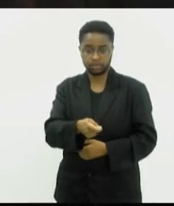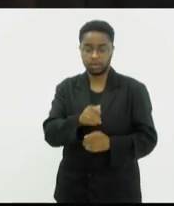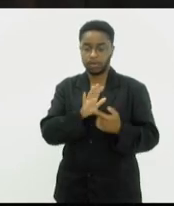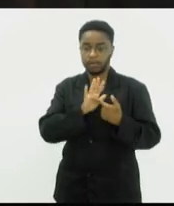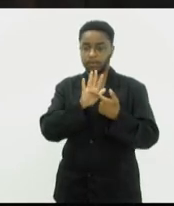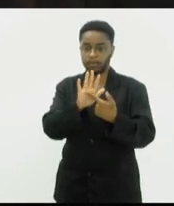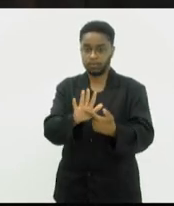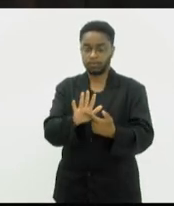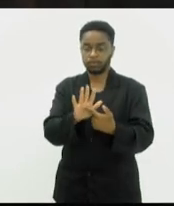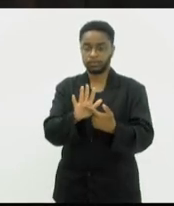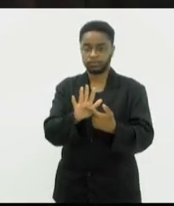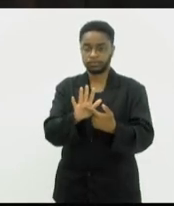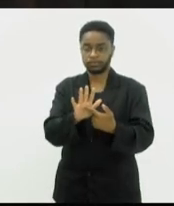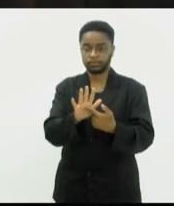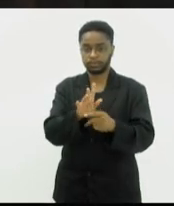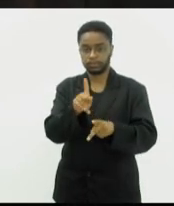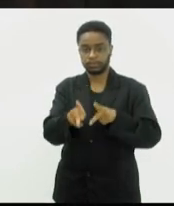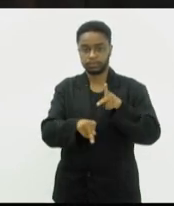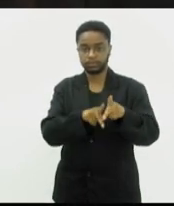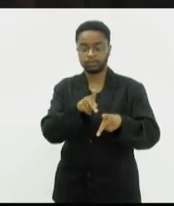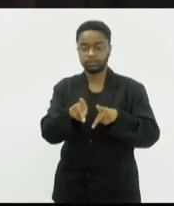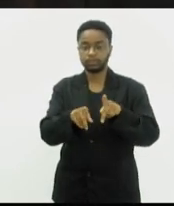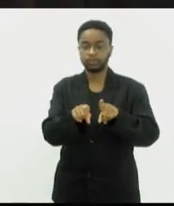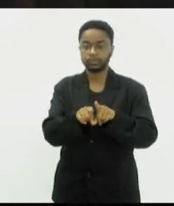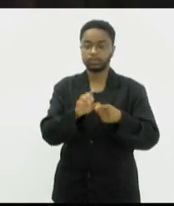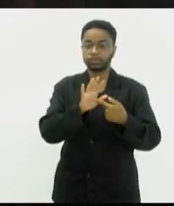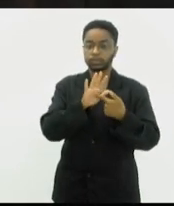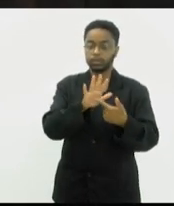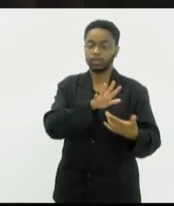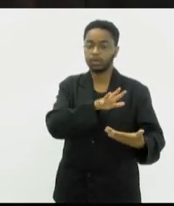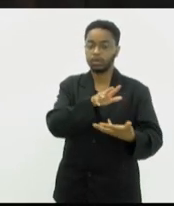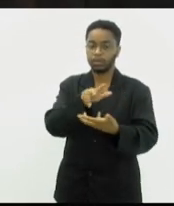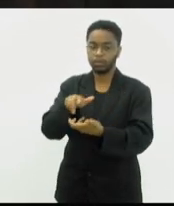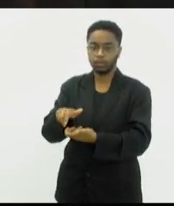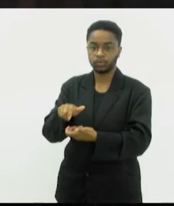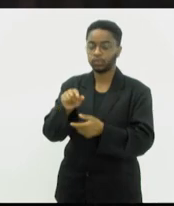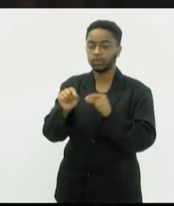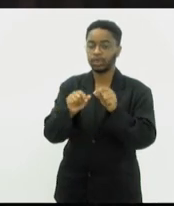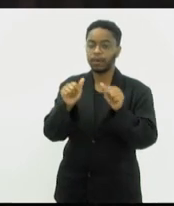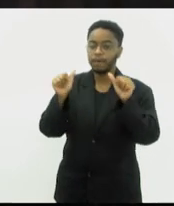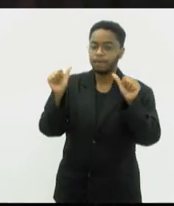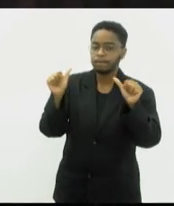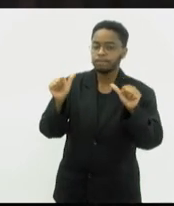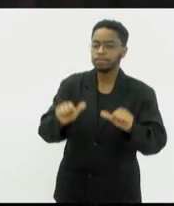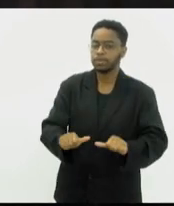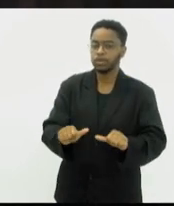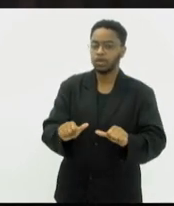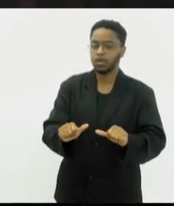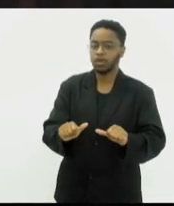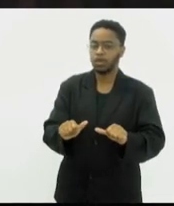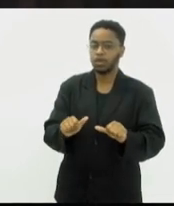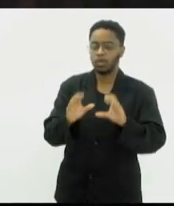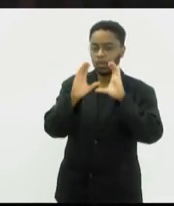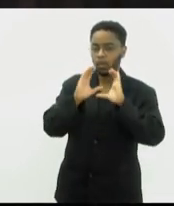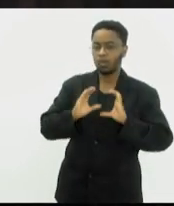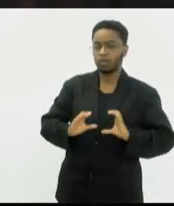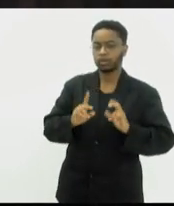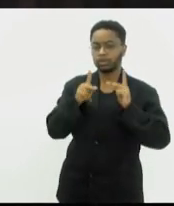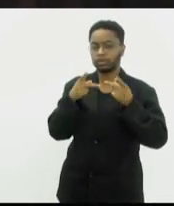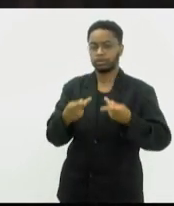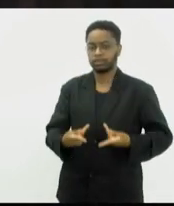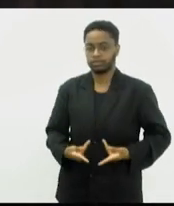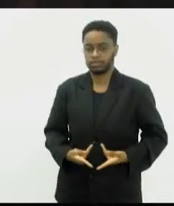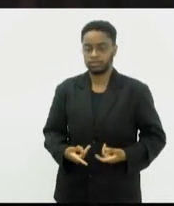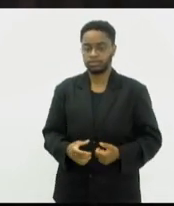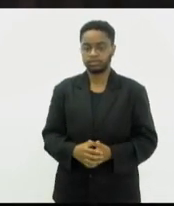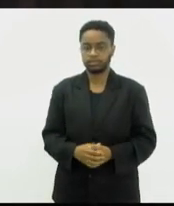revela à população e ao mundo o pior dos lados dos seres humanos.